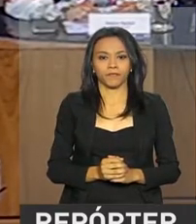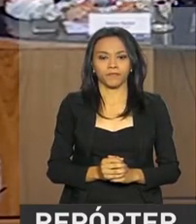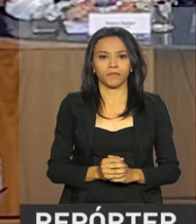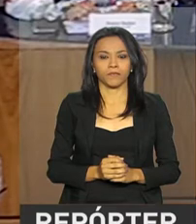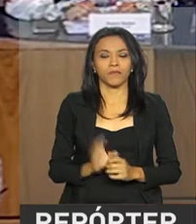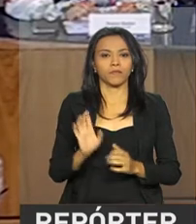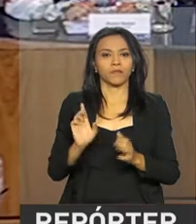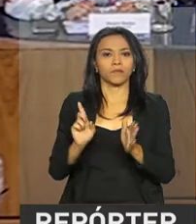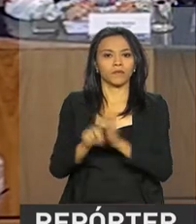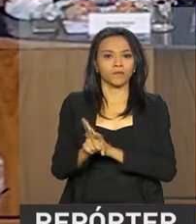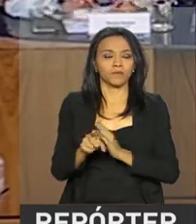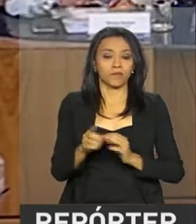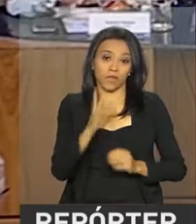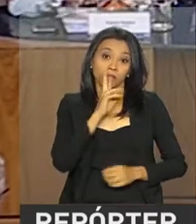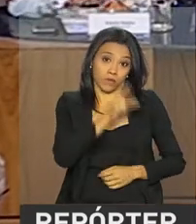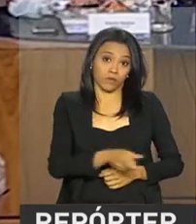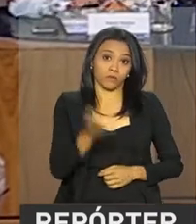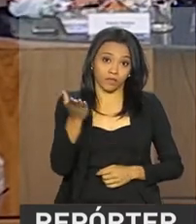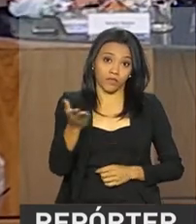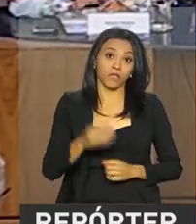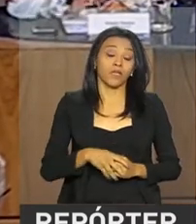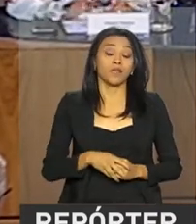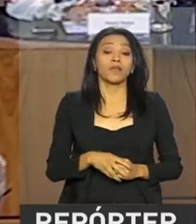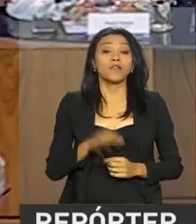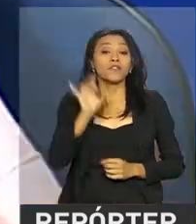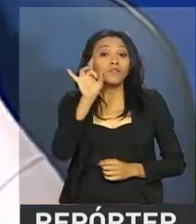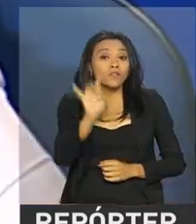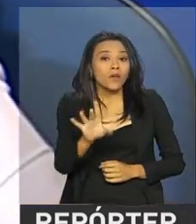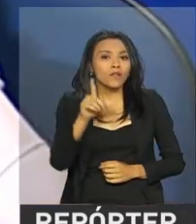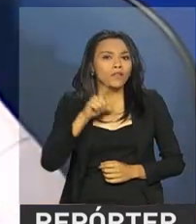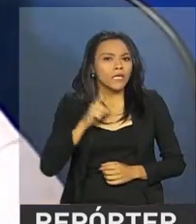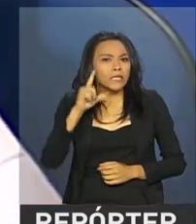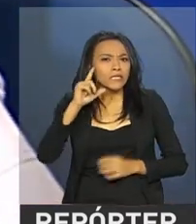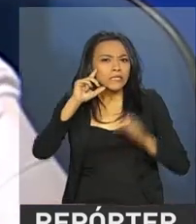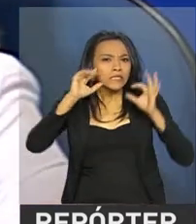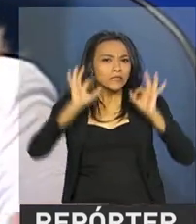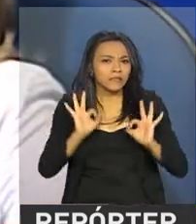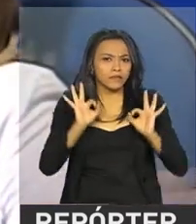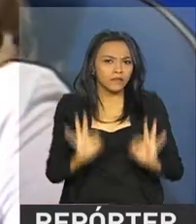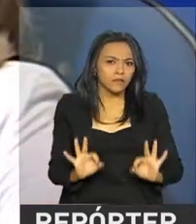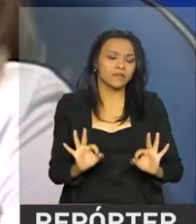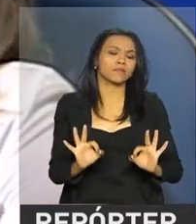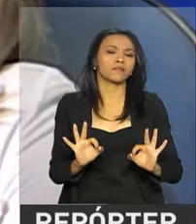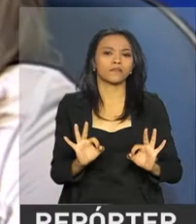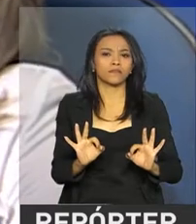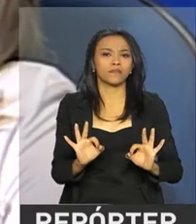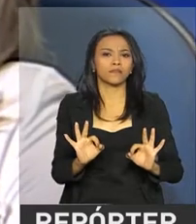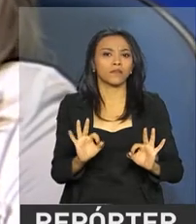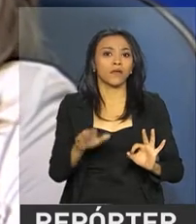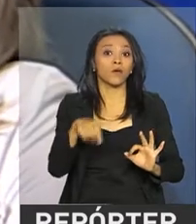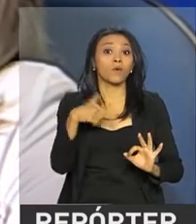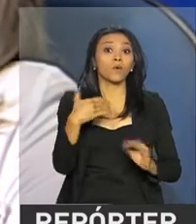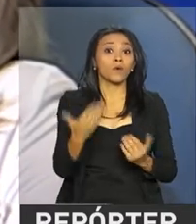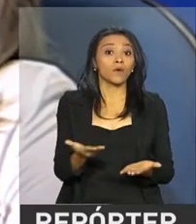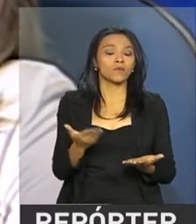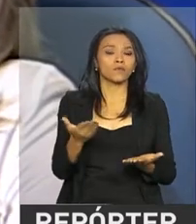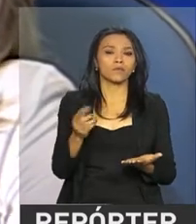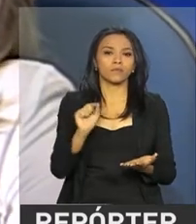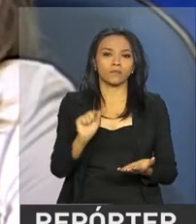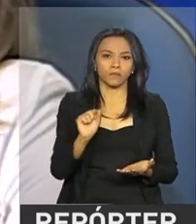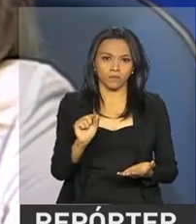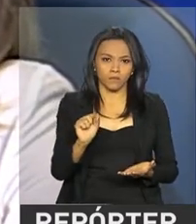Sim, não deixa de ser, porque a verdade só vai se ter a confirmação a partir da remessa de